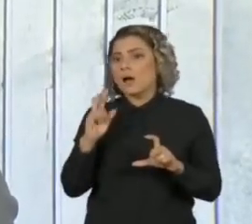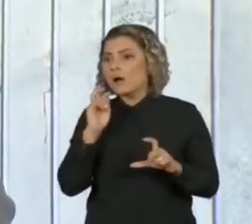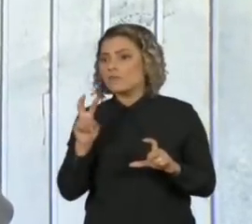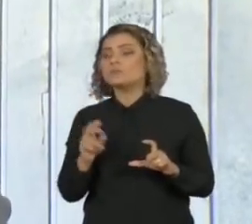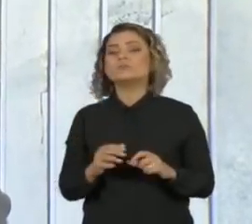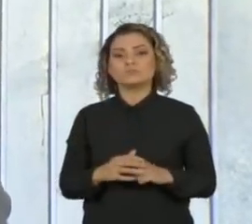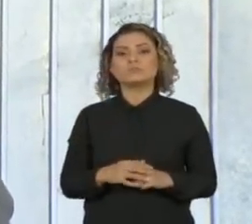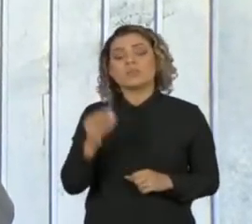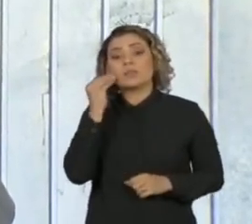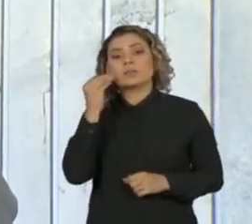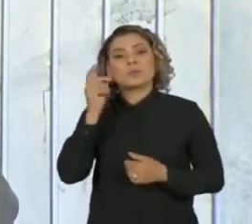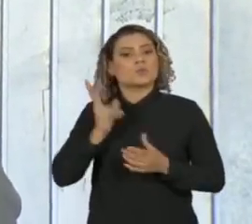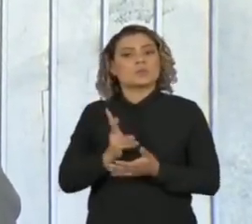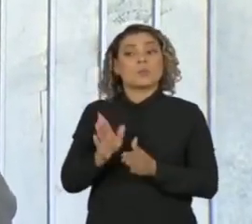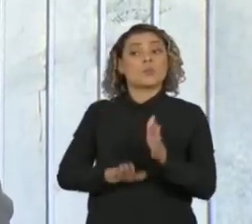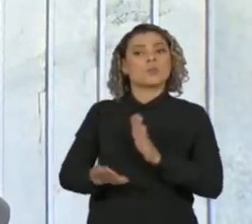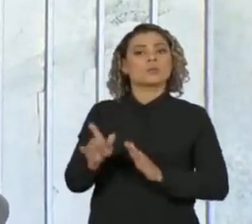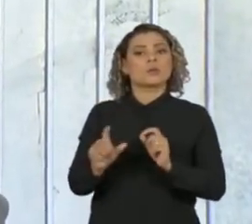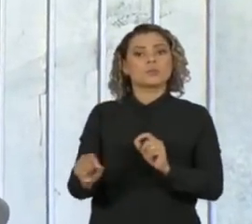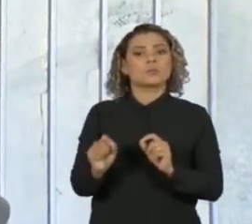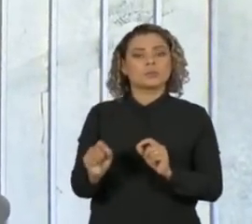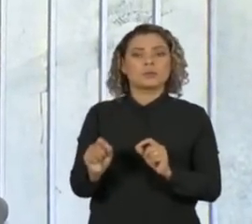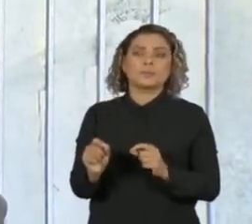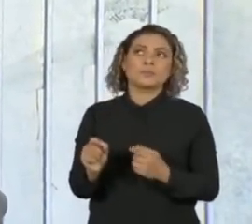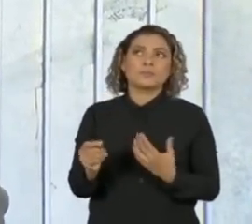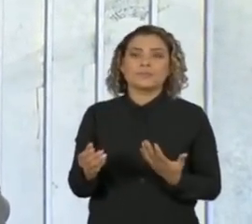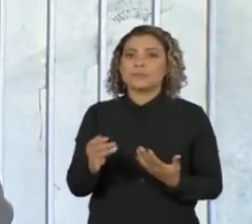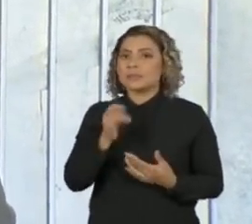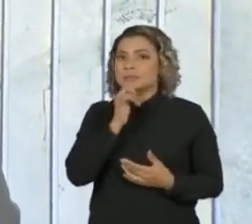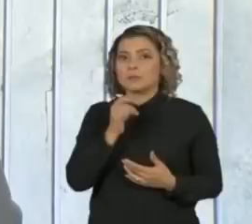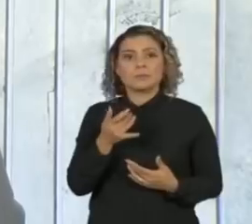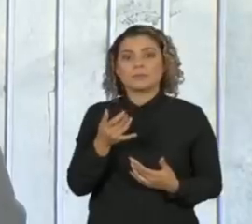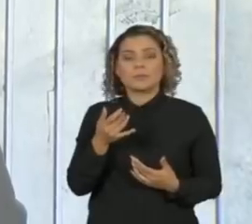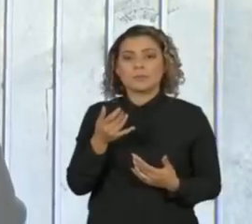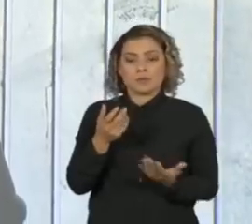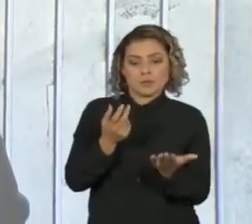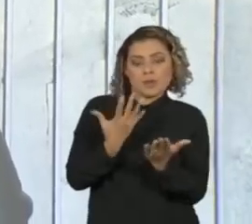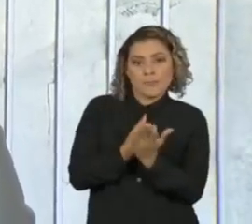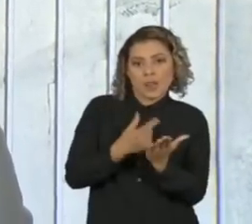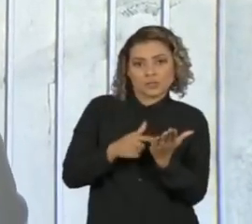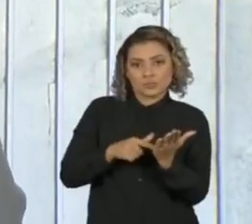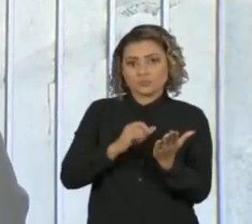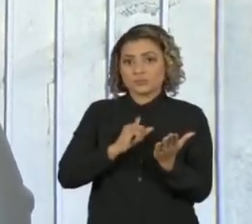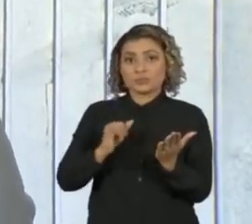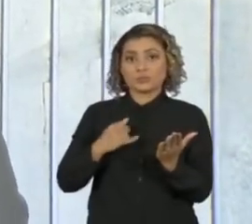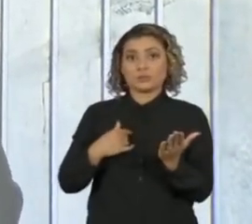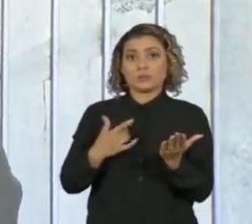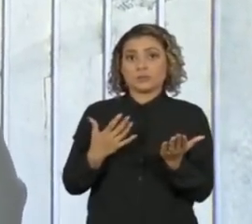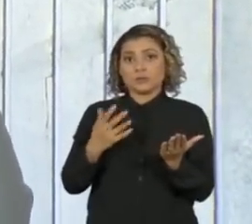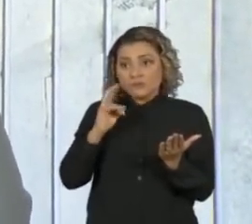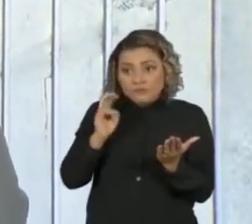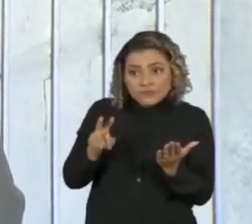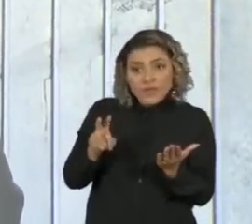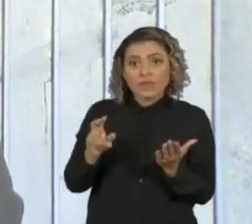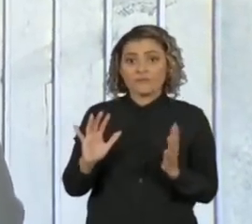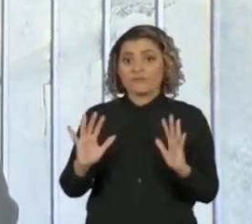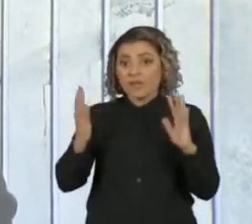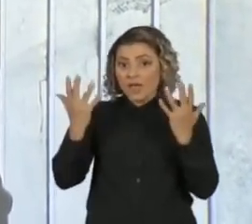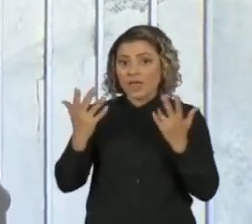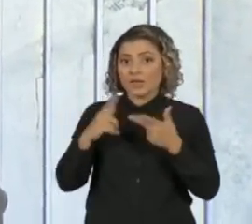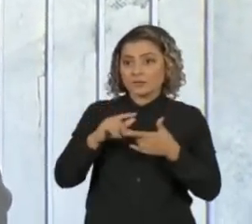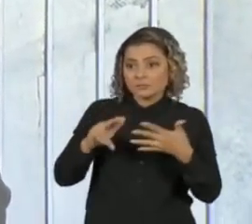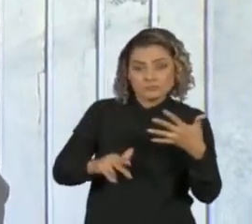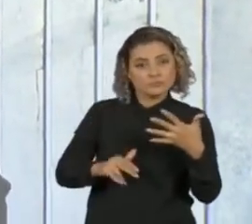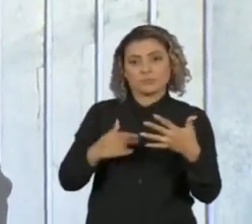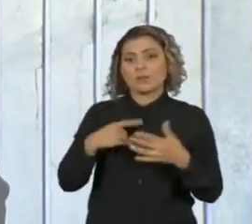e também tento tomar o cuidado de não pegar, o aplicativo se eu estiver meio alterada, se eu tiver saído de uma festa,